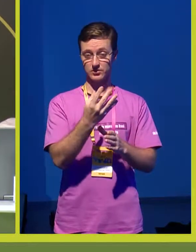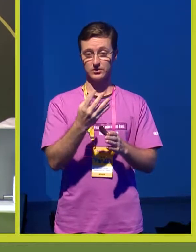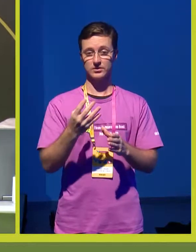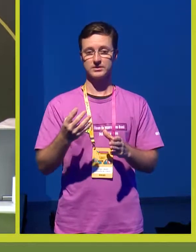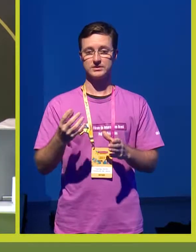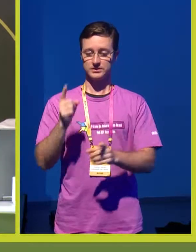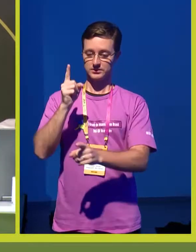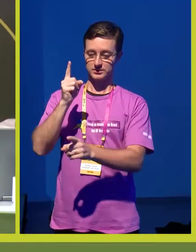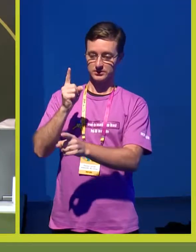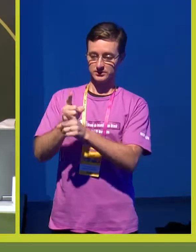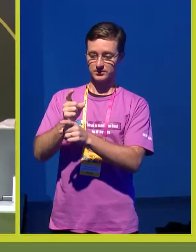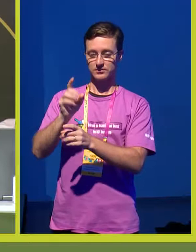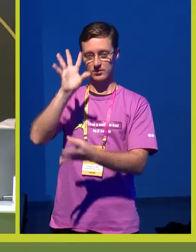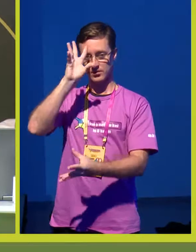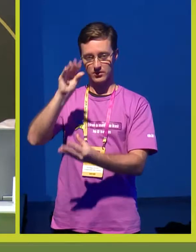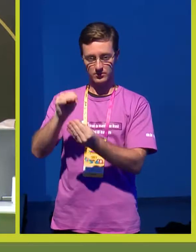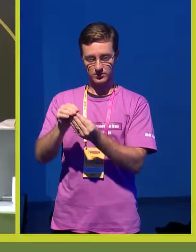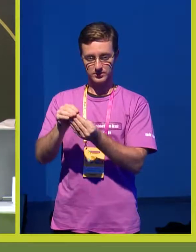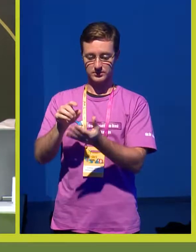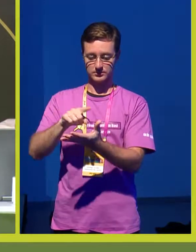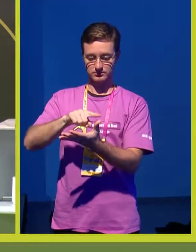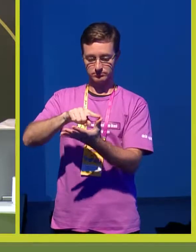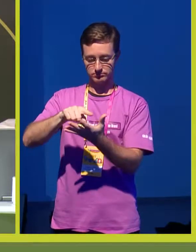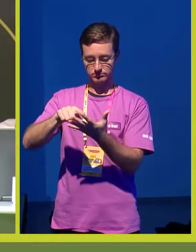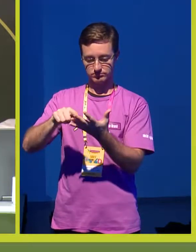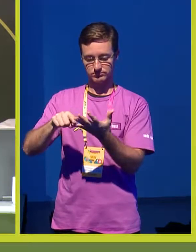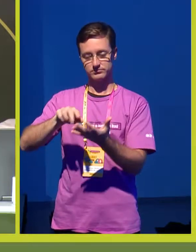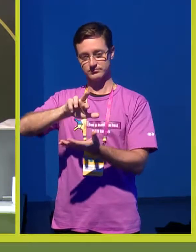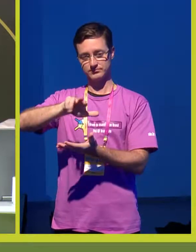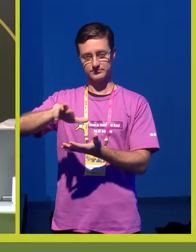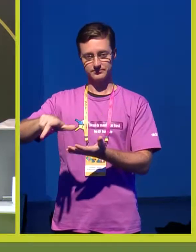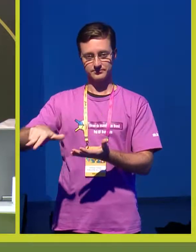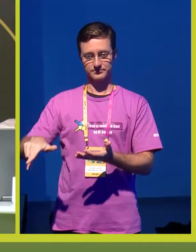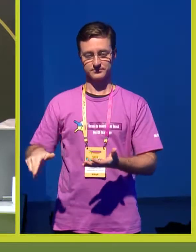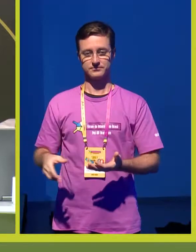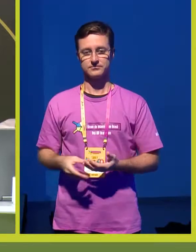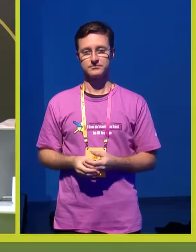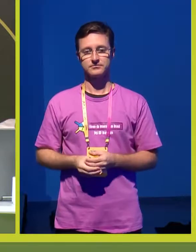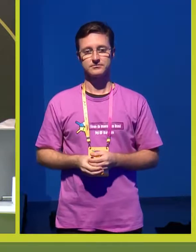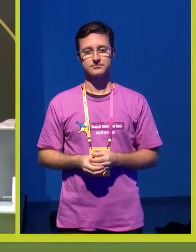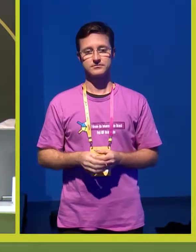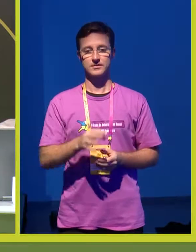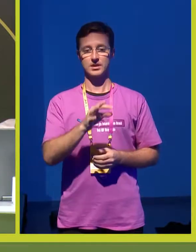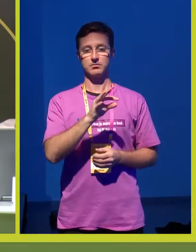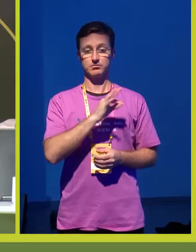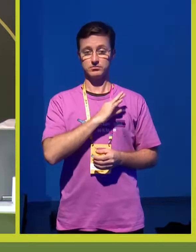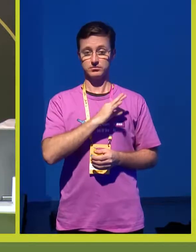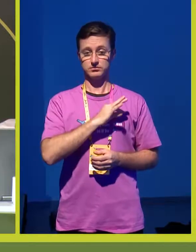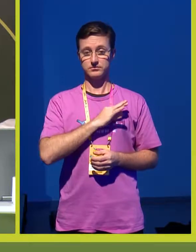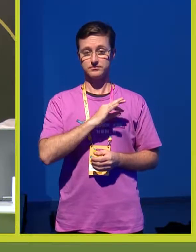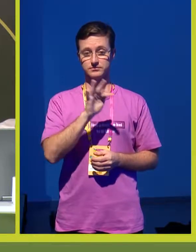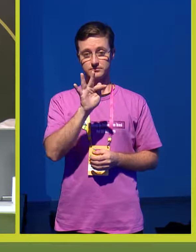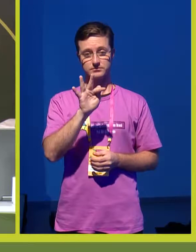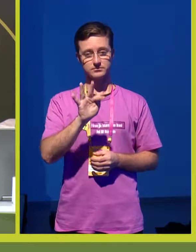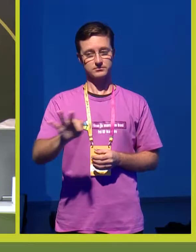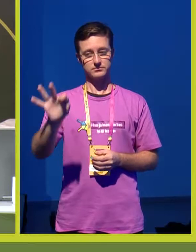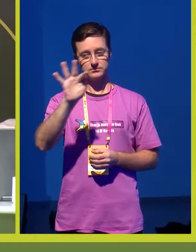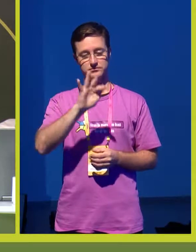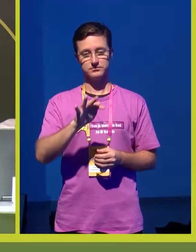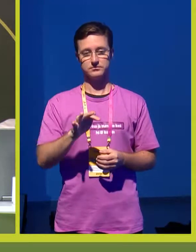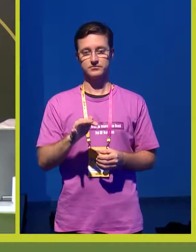mediante a integração das bases biométricas do TSE, da Polícia Federal no que diz respeito à emissão de